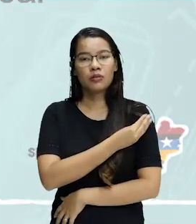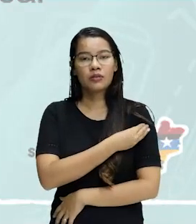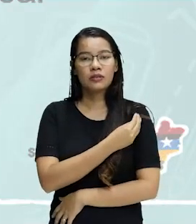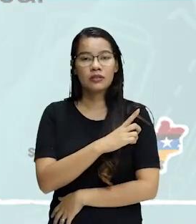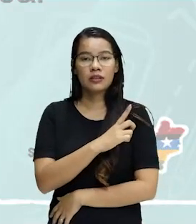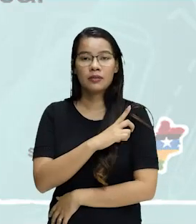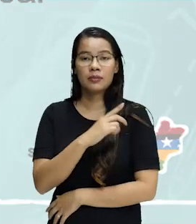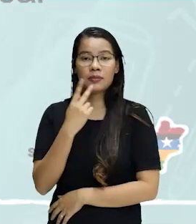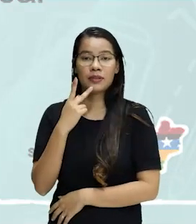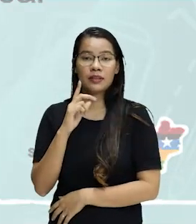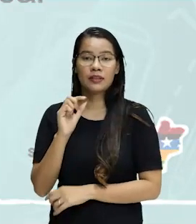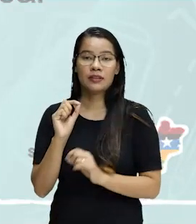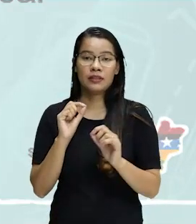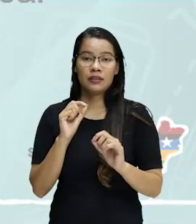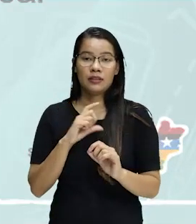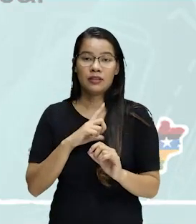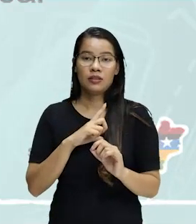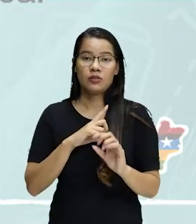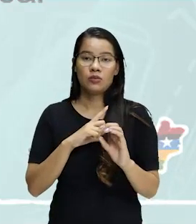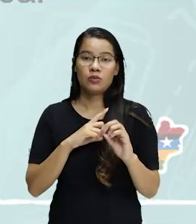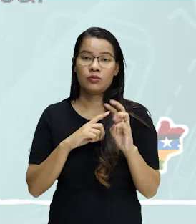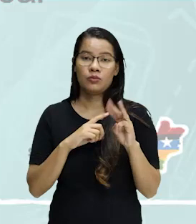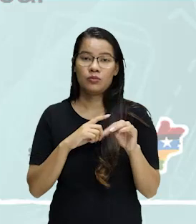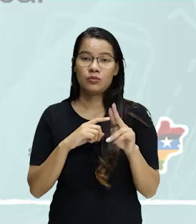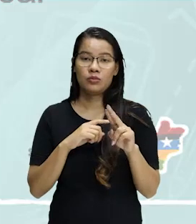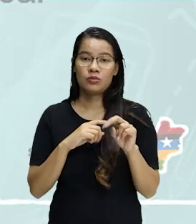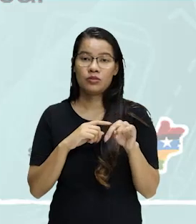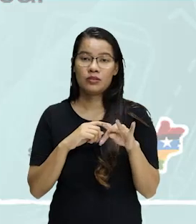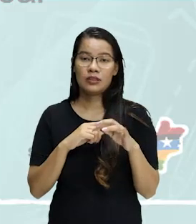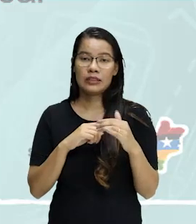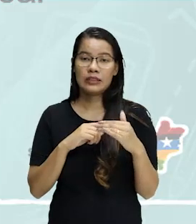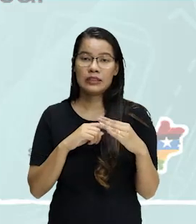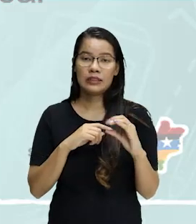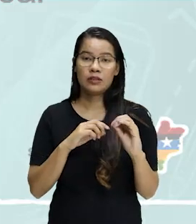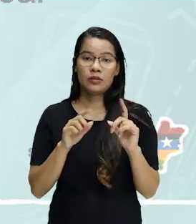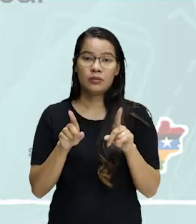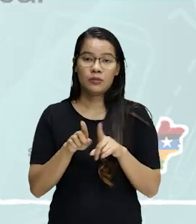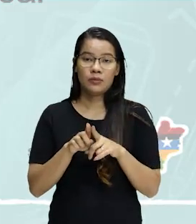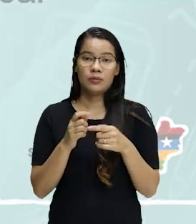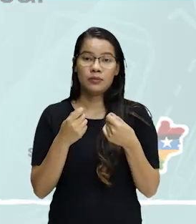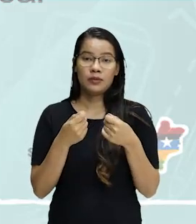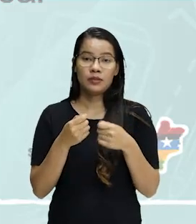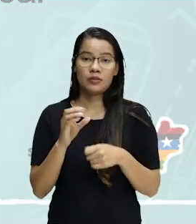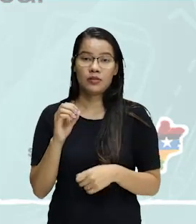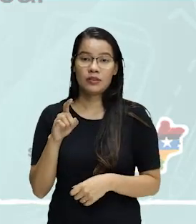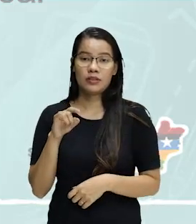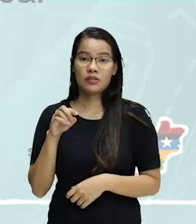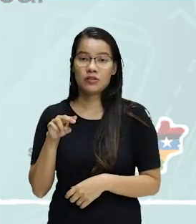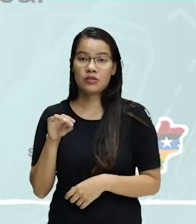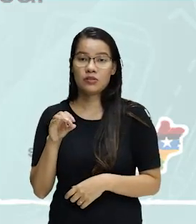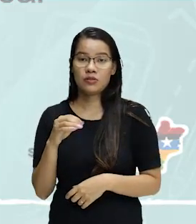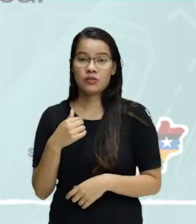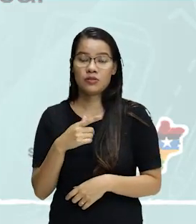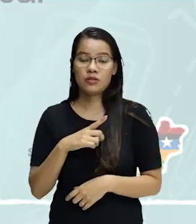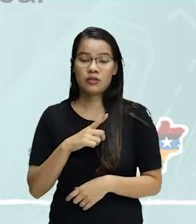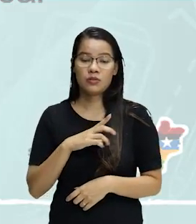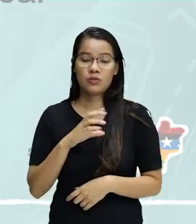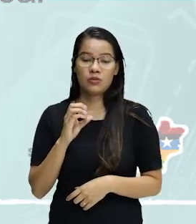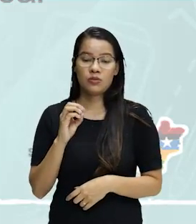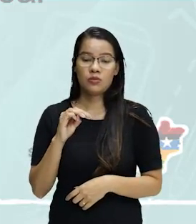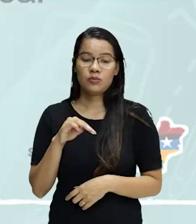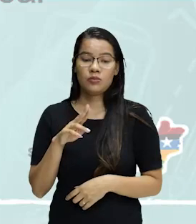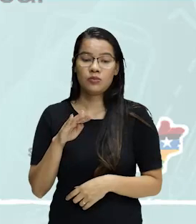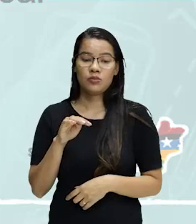para haver combustão, eu preciso do oxigênio, da presença do oxigênio. Aqui nós temos a combustão